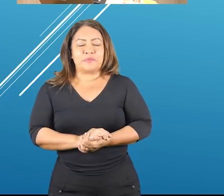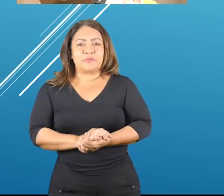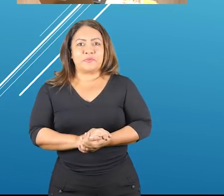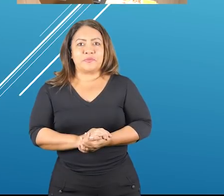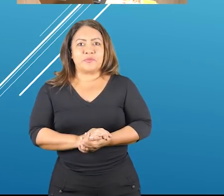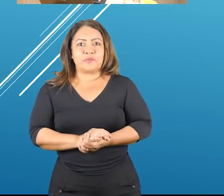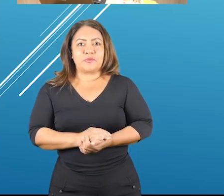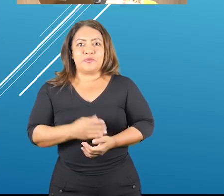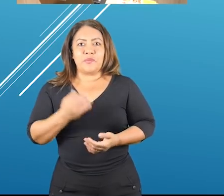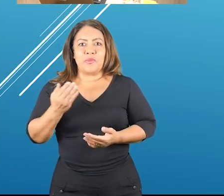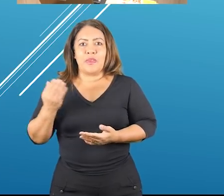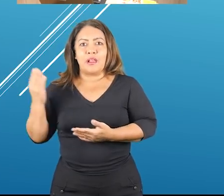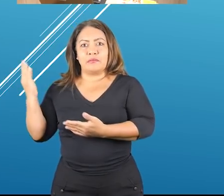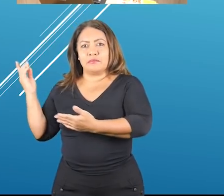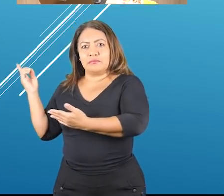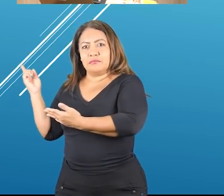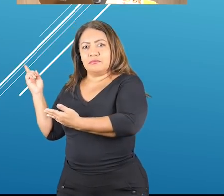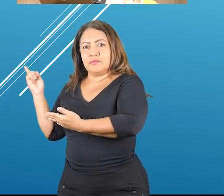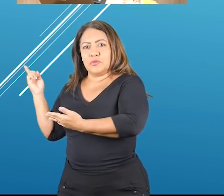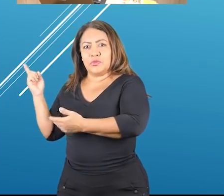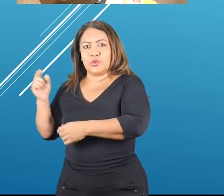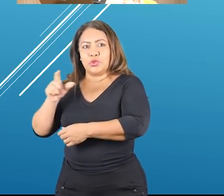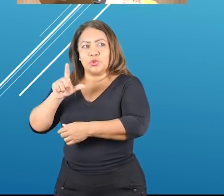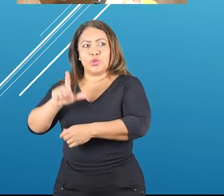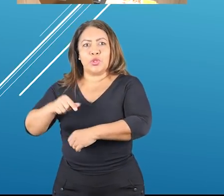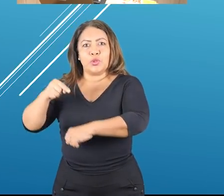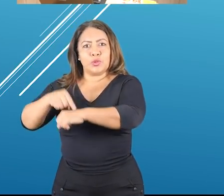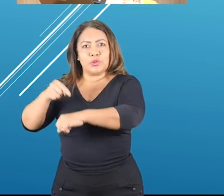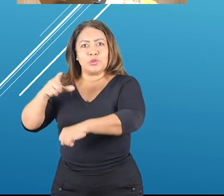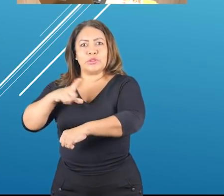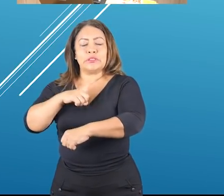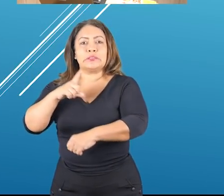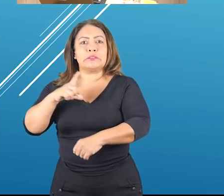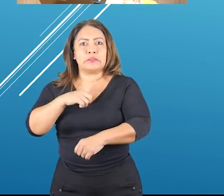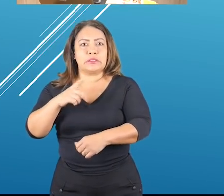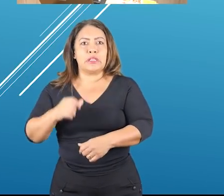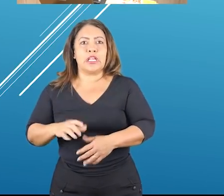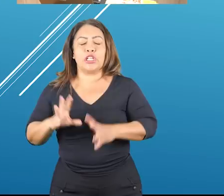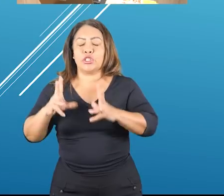Neste link, vocês poderão encontrar essa pesquisa na íntegra.